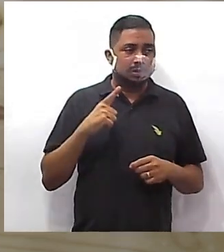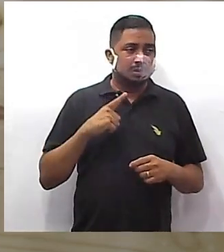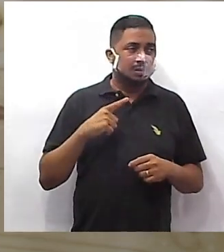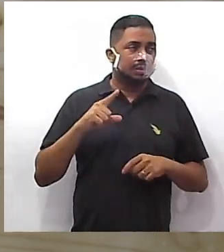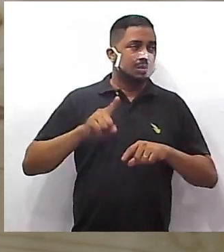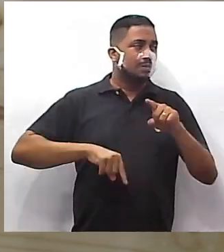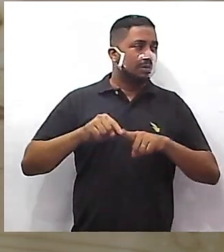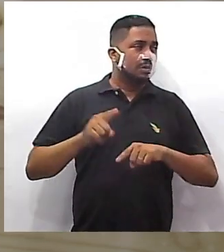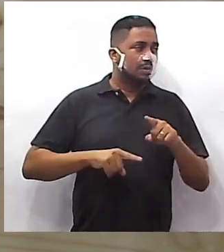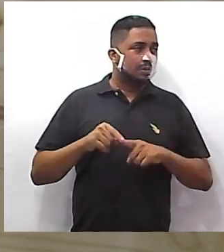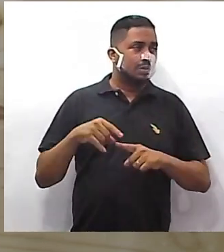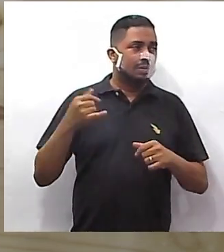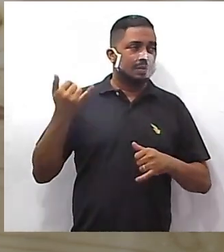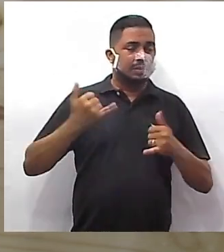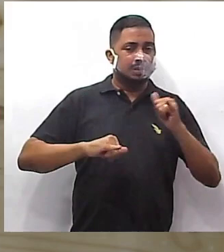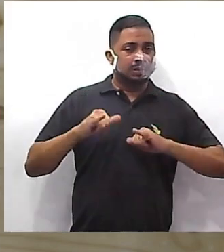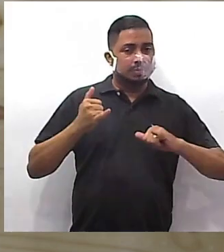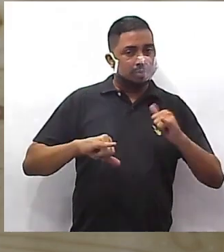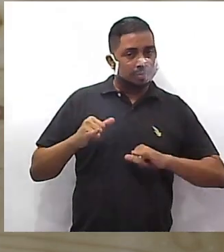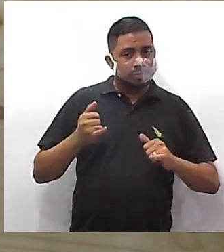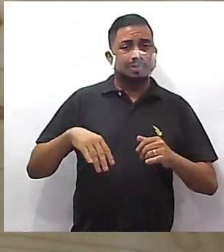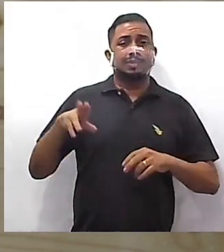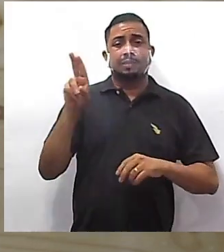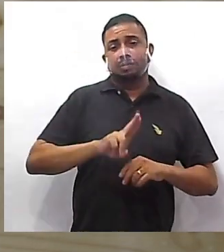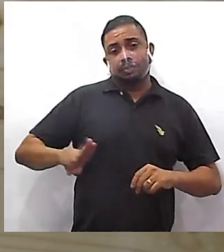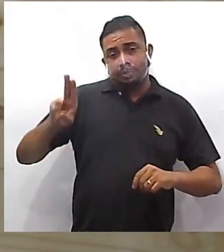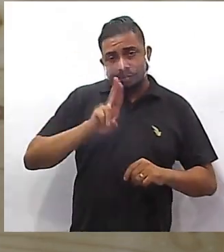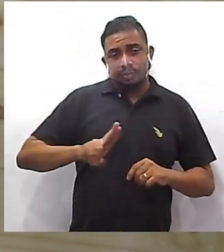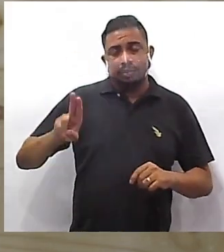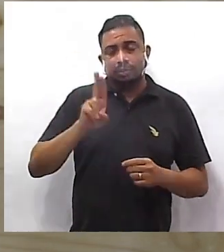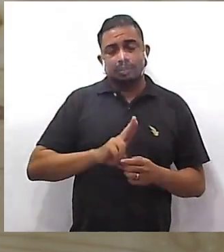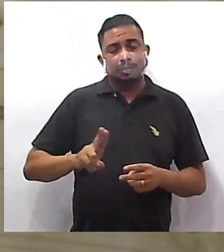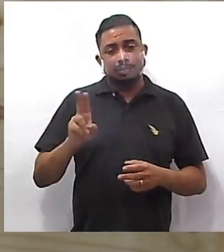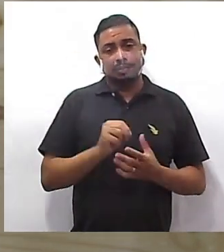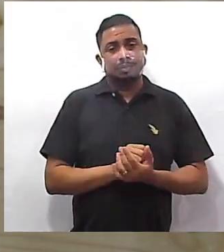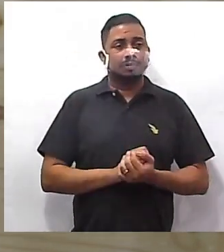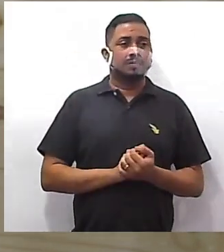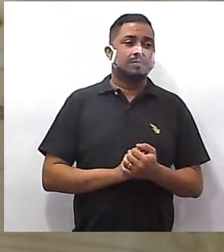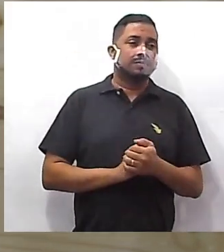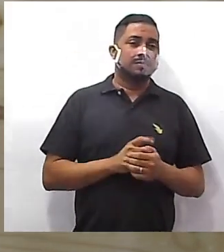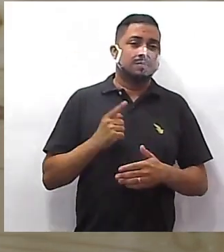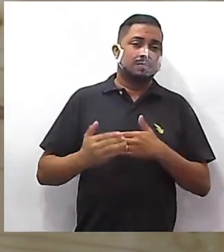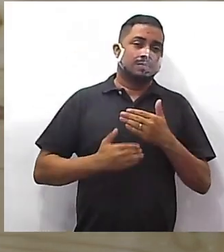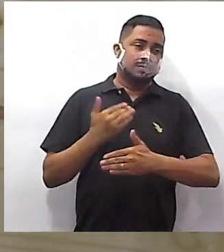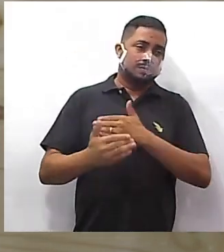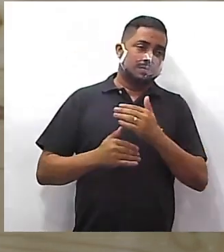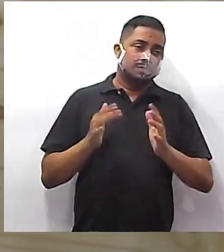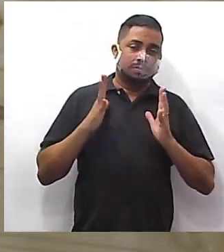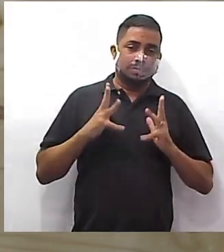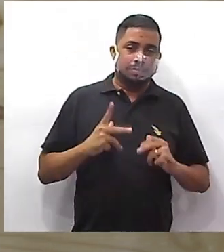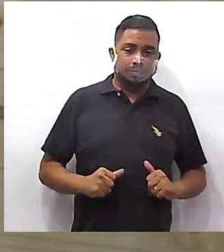produtos químicos que são utilizados para esse procedimento de limpeza e